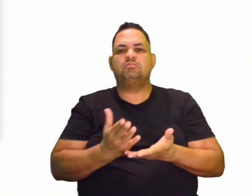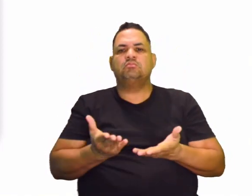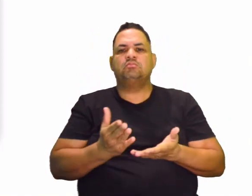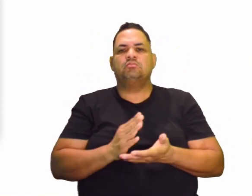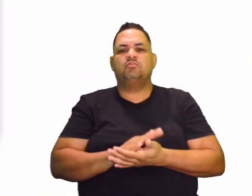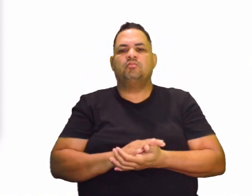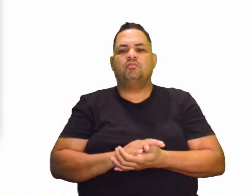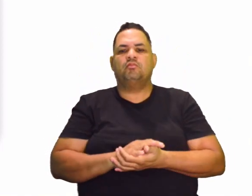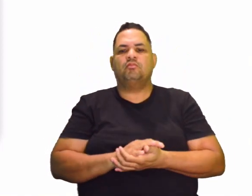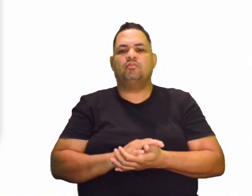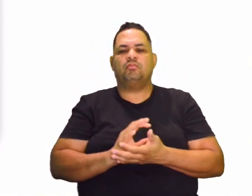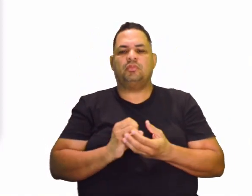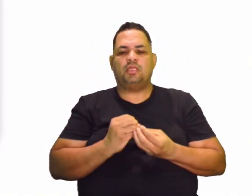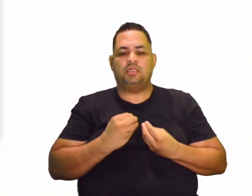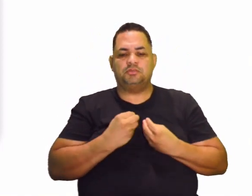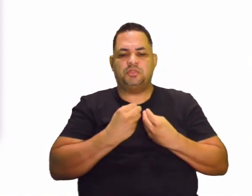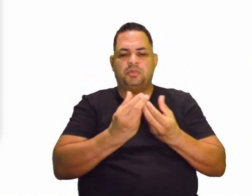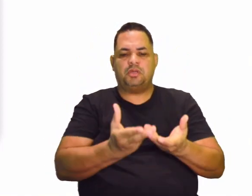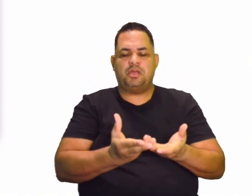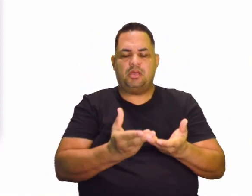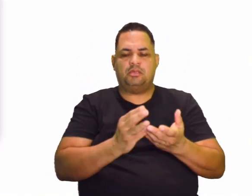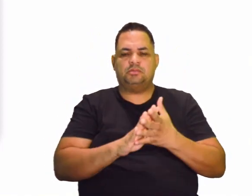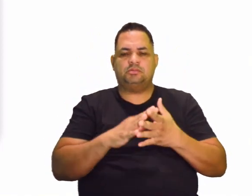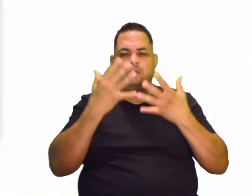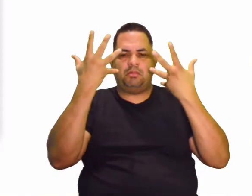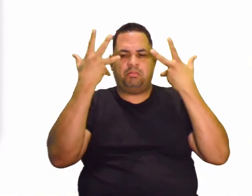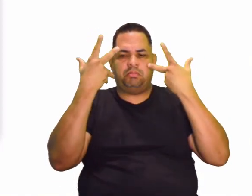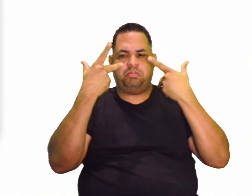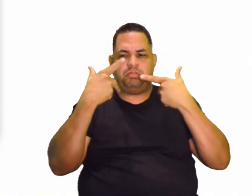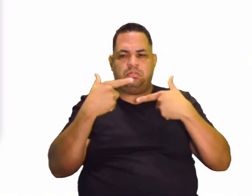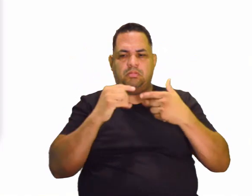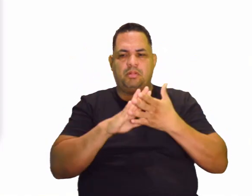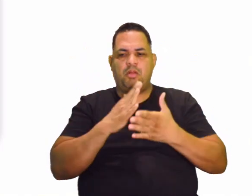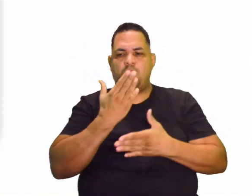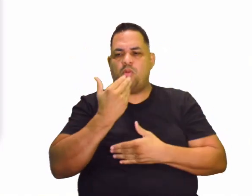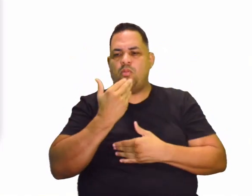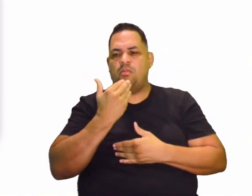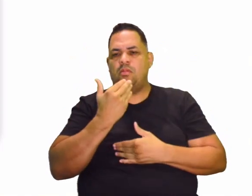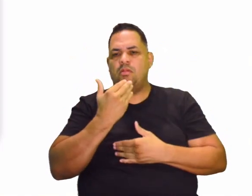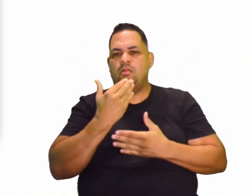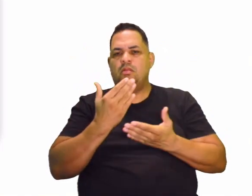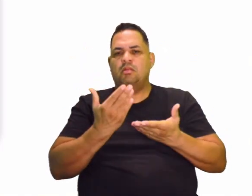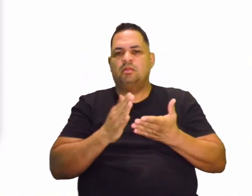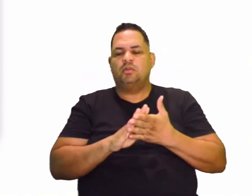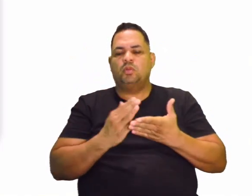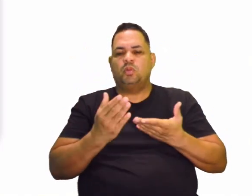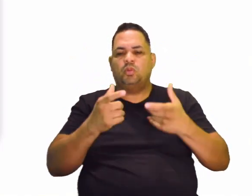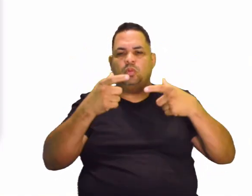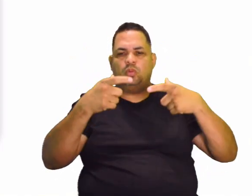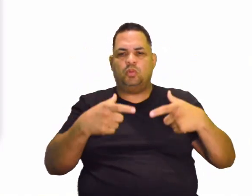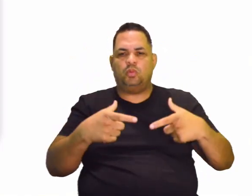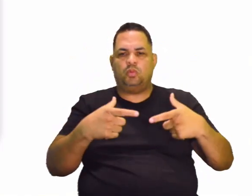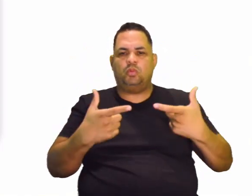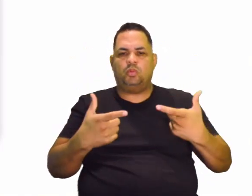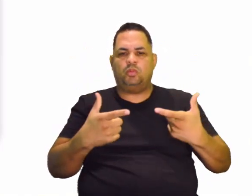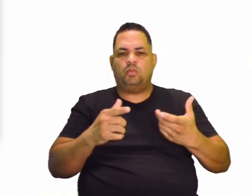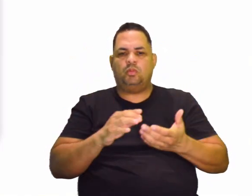Então, eles eram lançados para os leões, né, serviam de comida. Então, foi um local que serviu